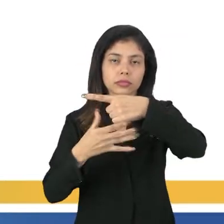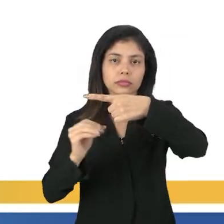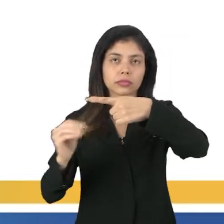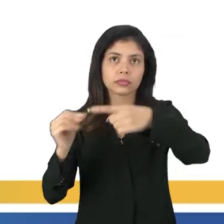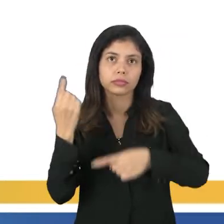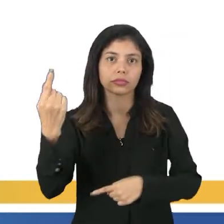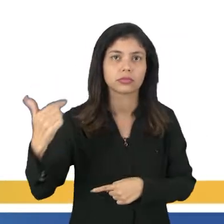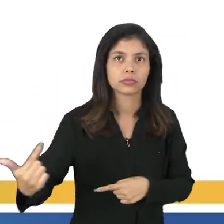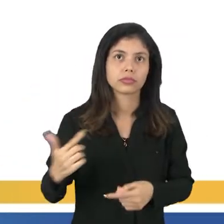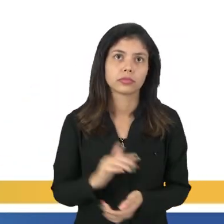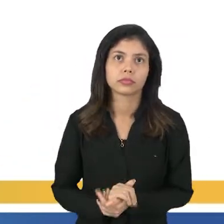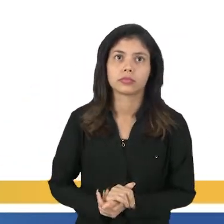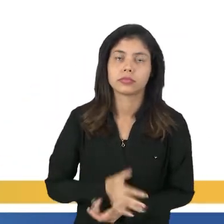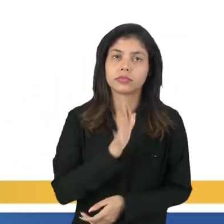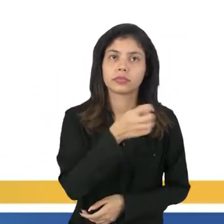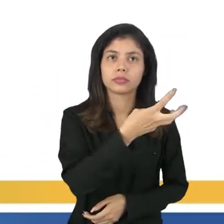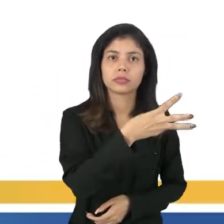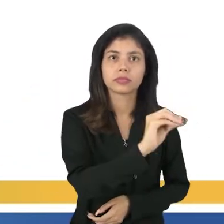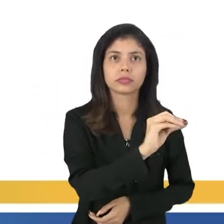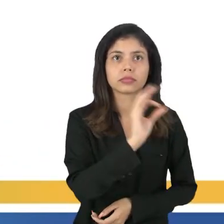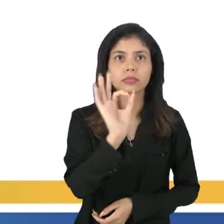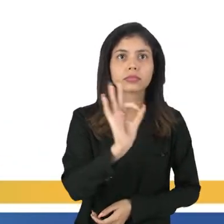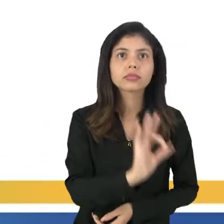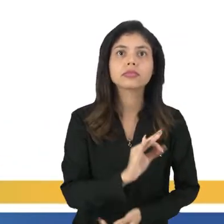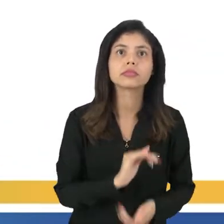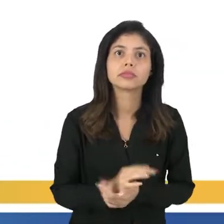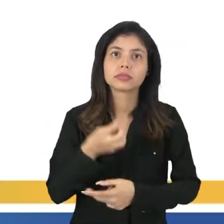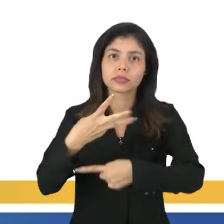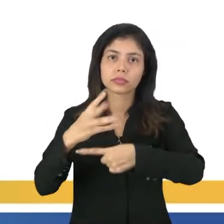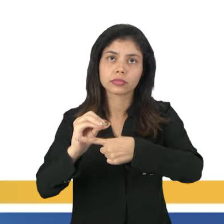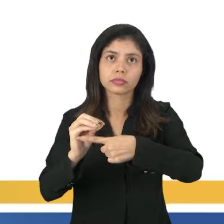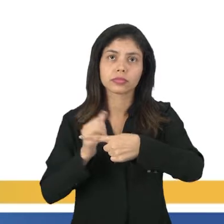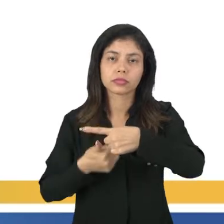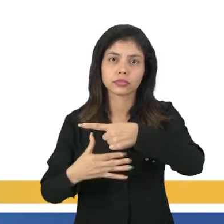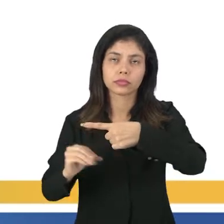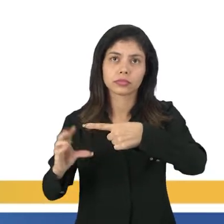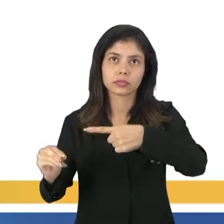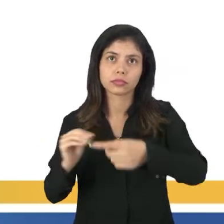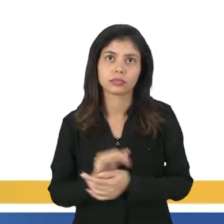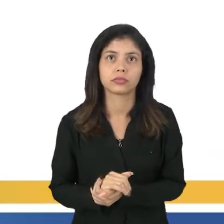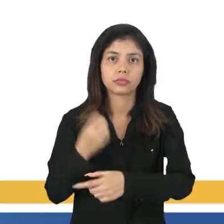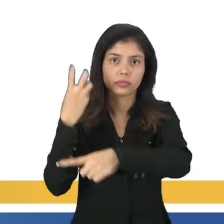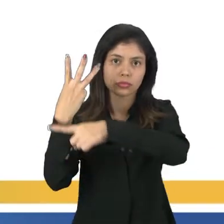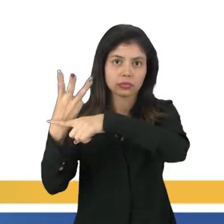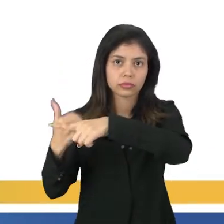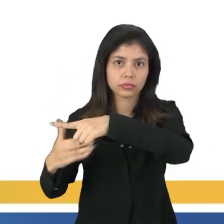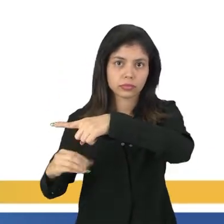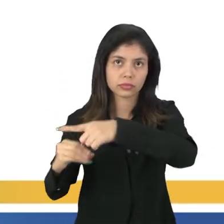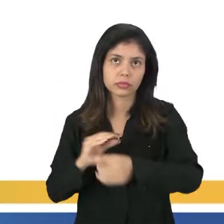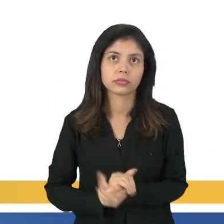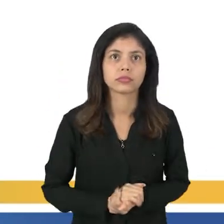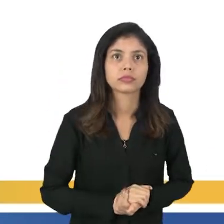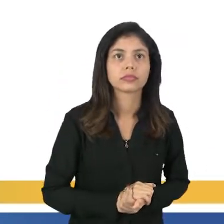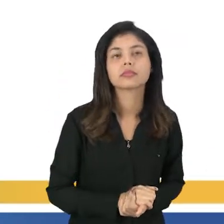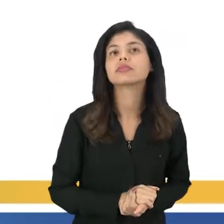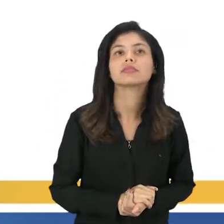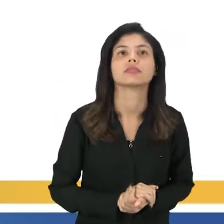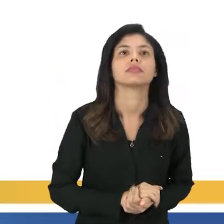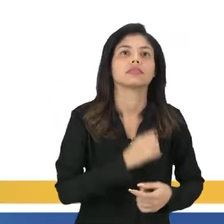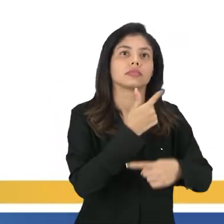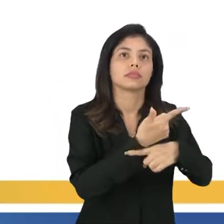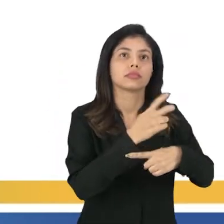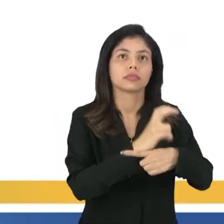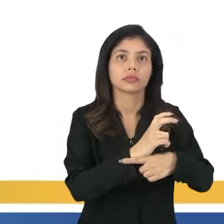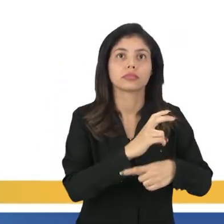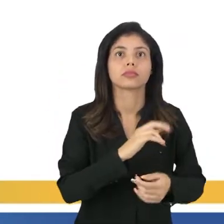seja, 1/2. Já 30% é o mesmo que 30 centésimos, que é igual a 3 décimos.